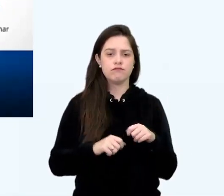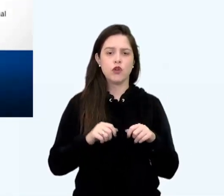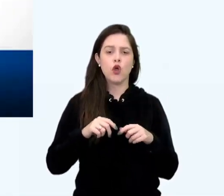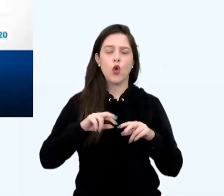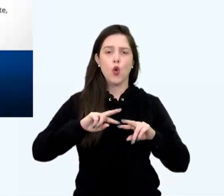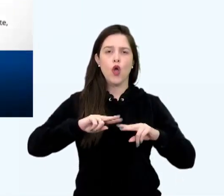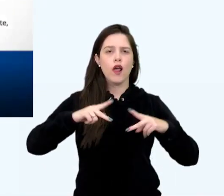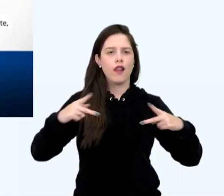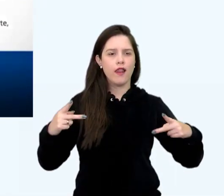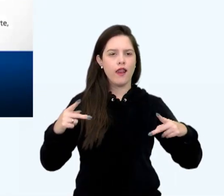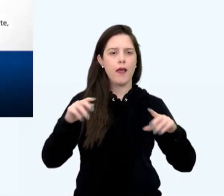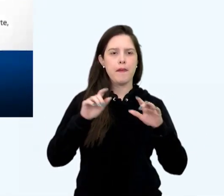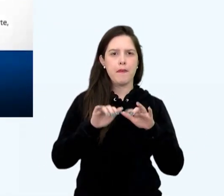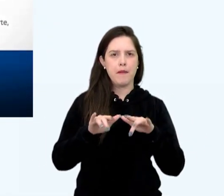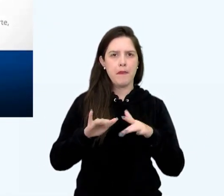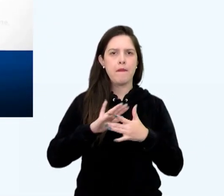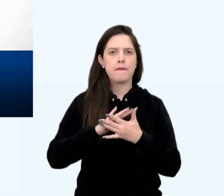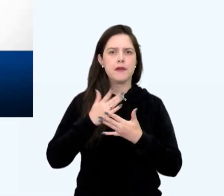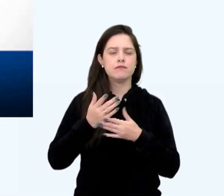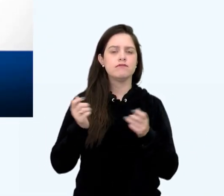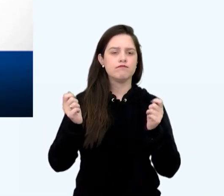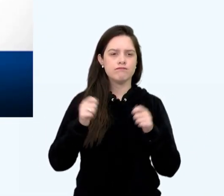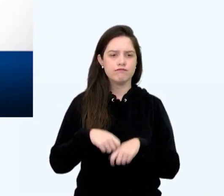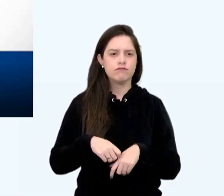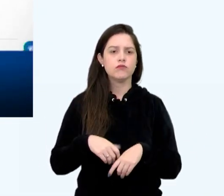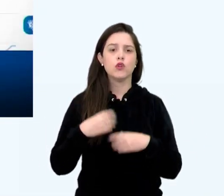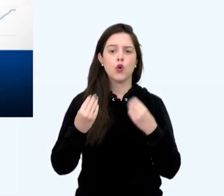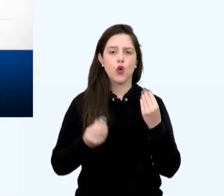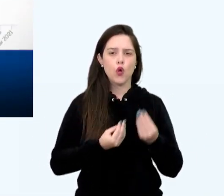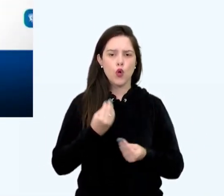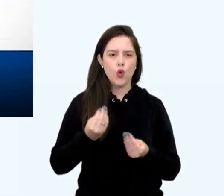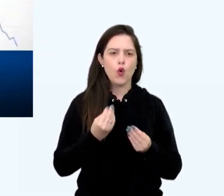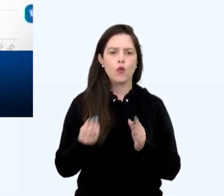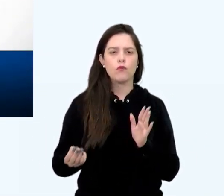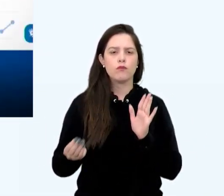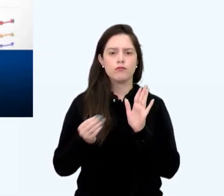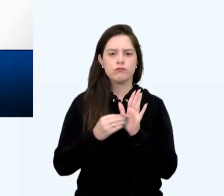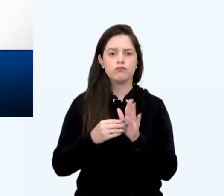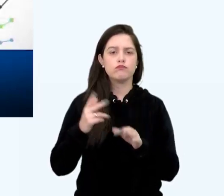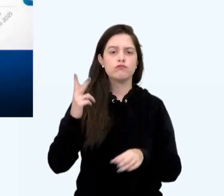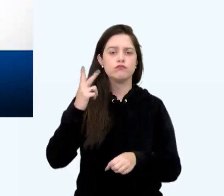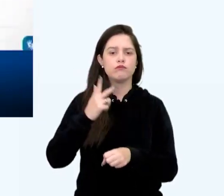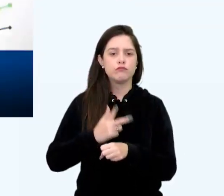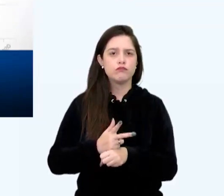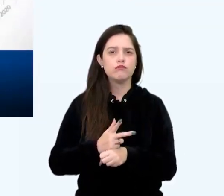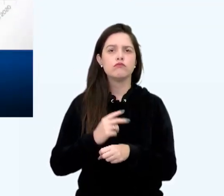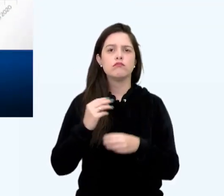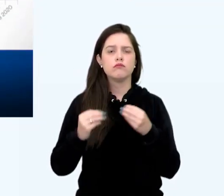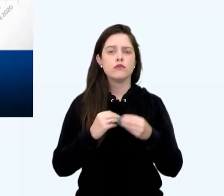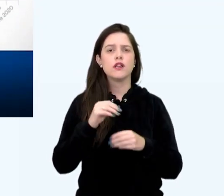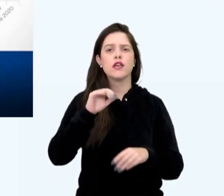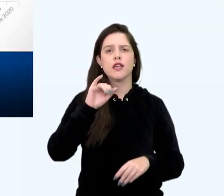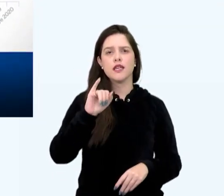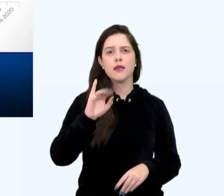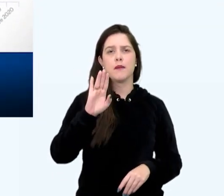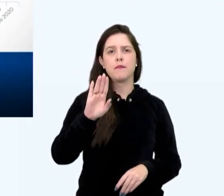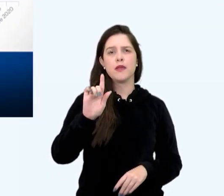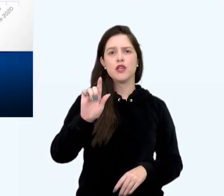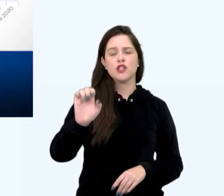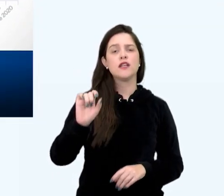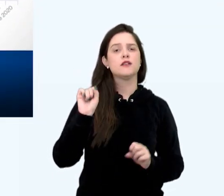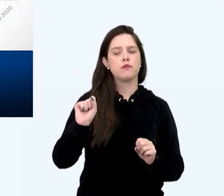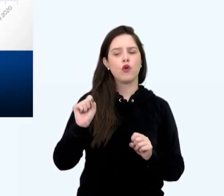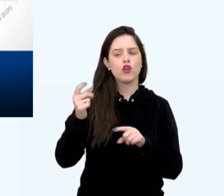dados que ela revela sobre o Brasil? Veja na descrição do vídeo os links do portal do IBGE em que você pode